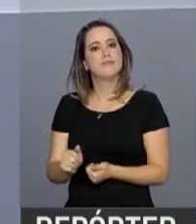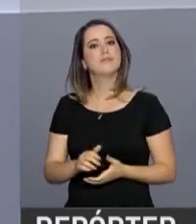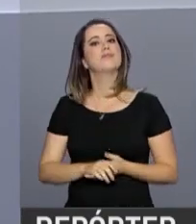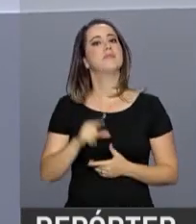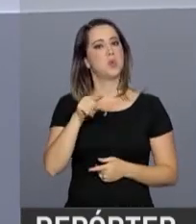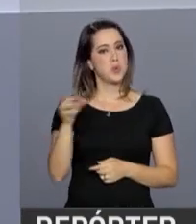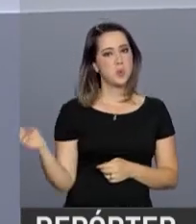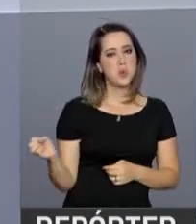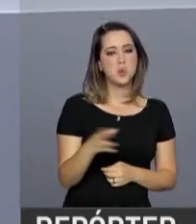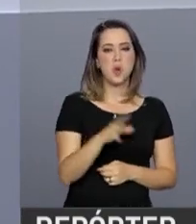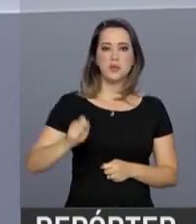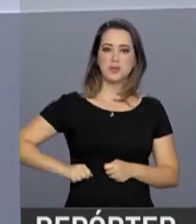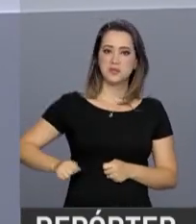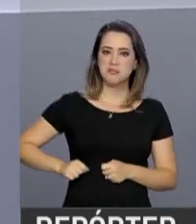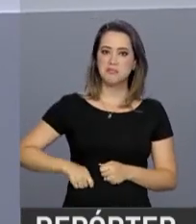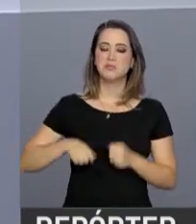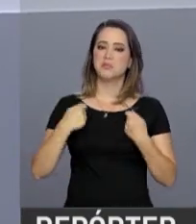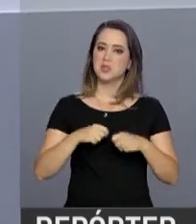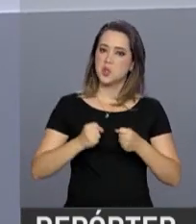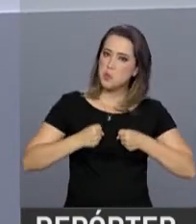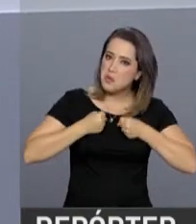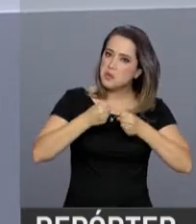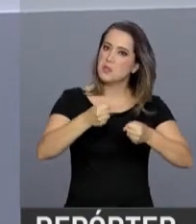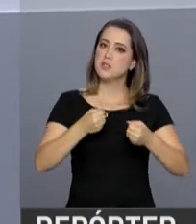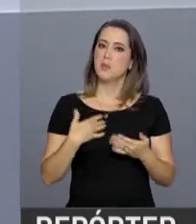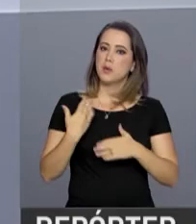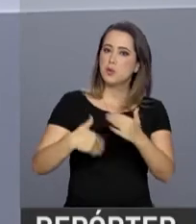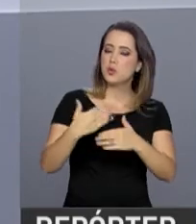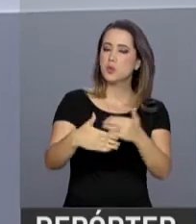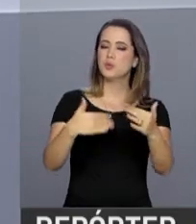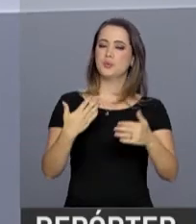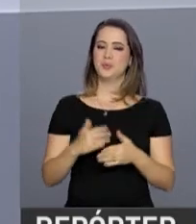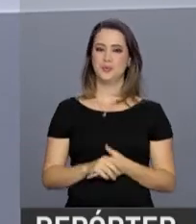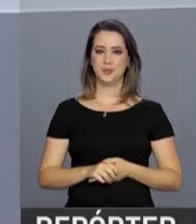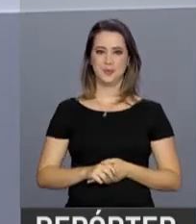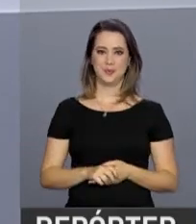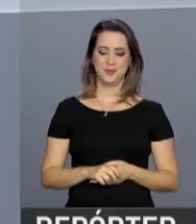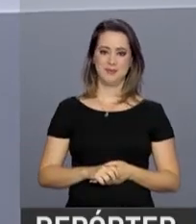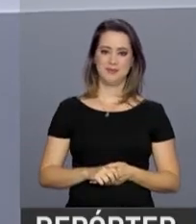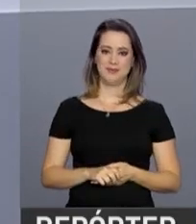mundo e que os novos diplomatas devem se esforçar para manter essa tradição.